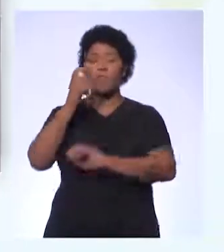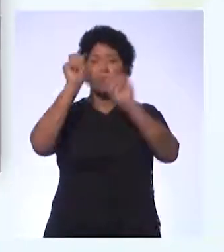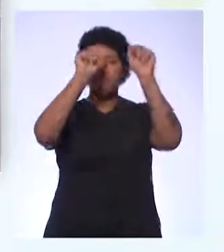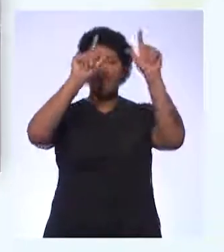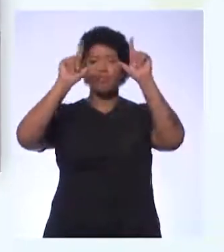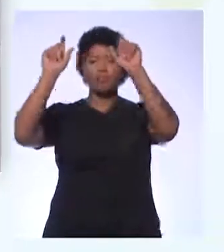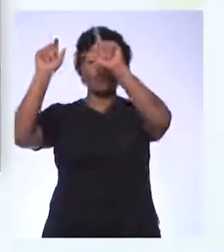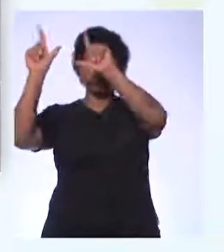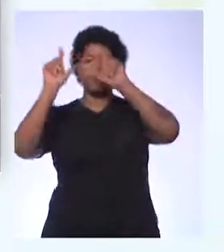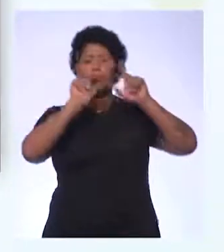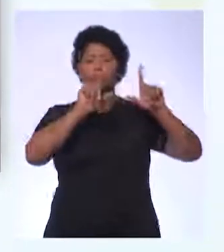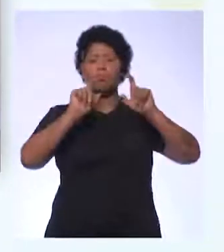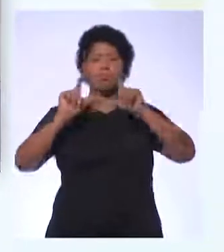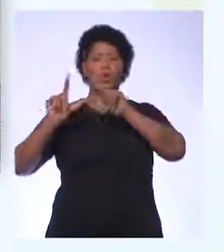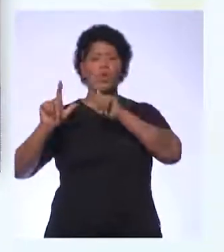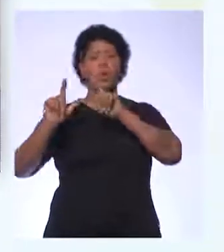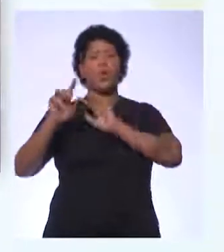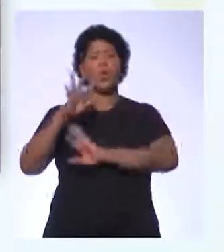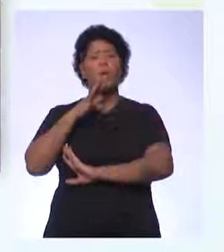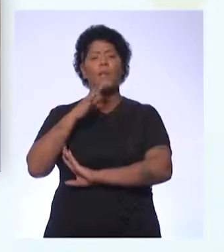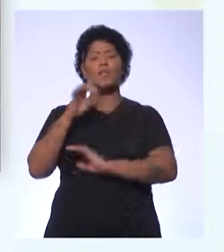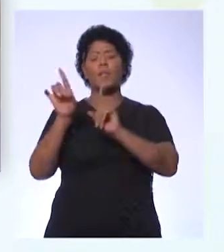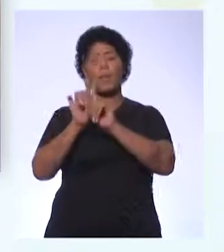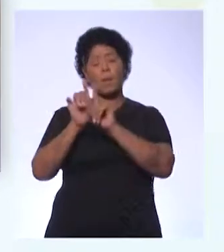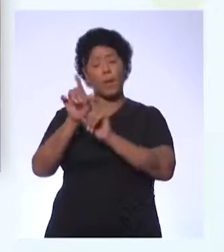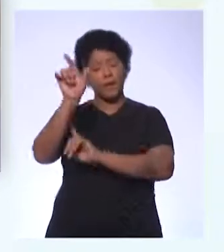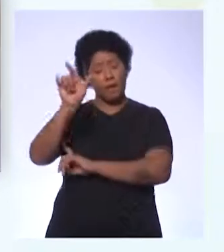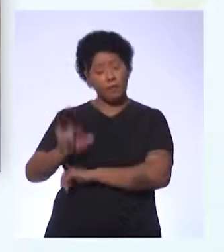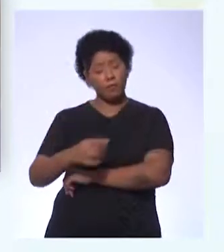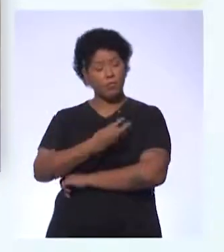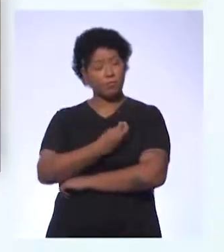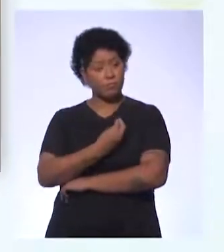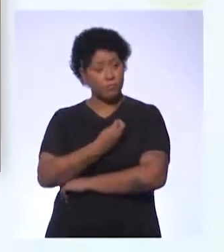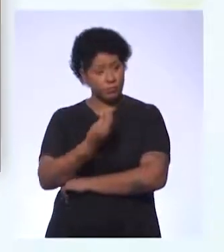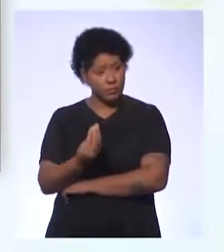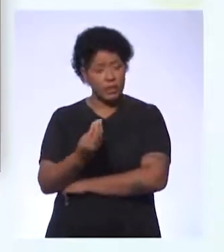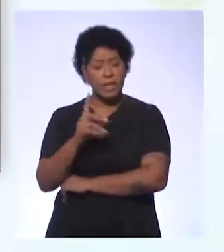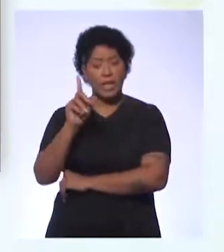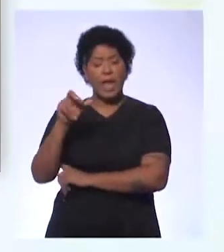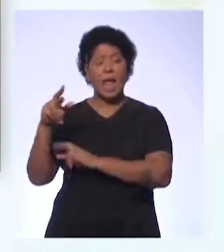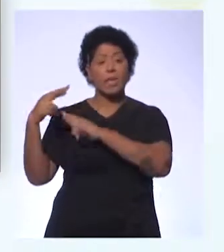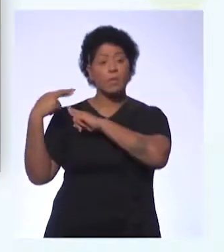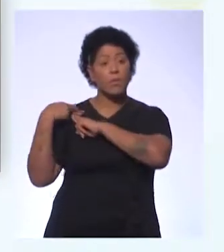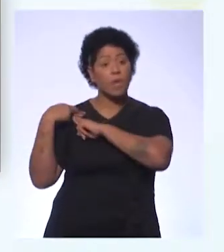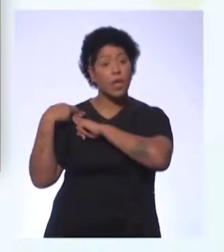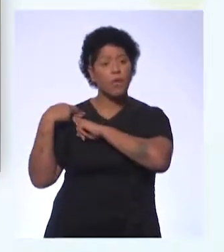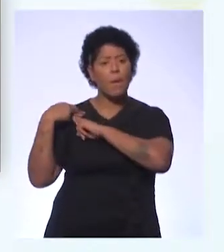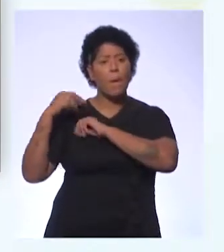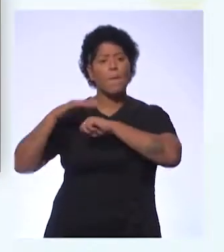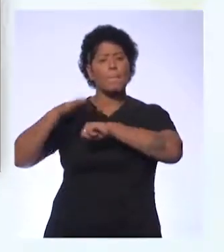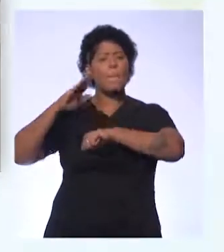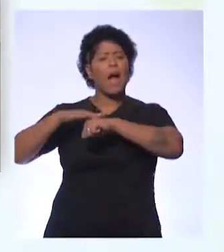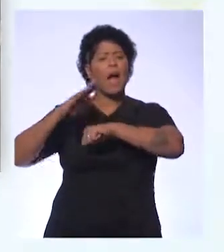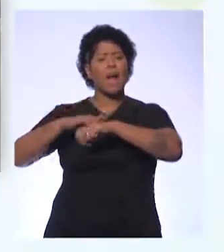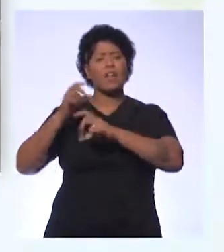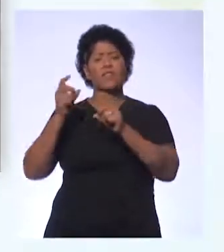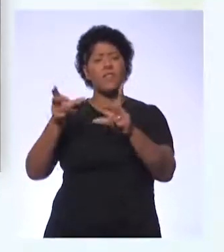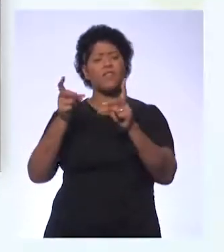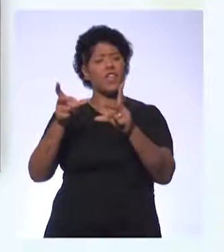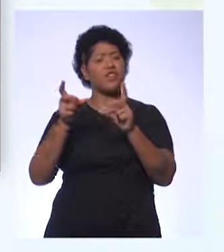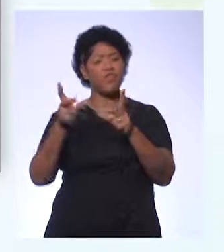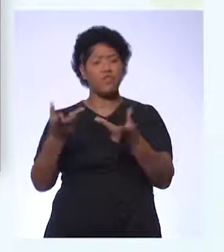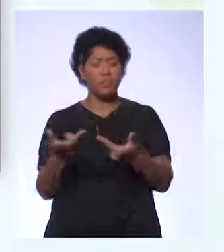escritor. Conhecer um pouco mais da vida do escritor responsável por um dos livros mais vendidos do mundo, através de